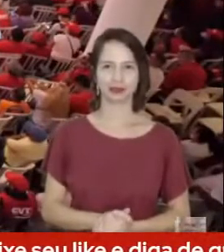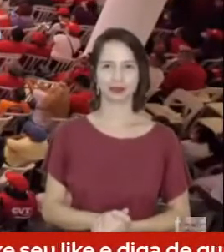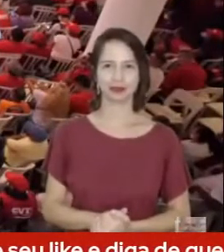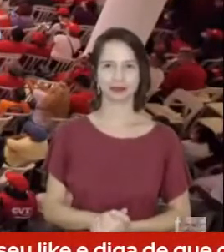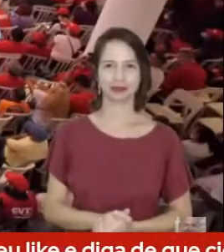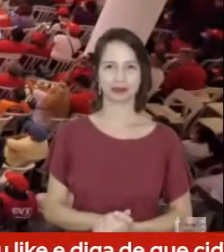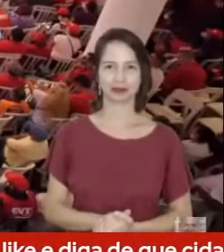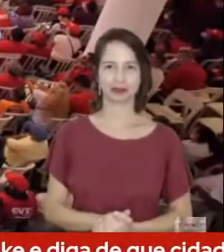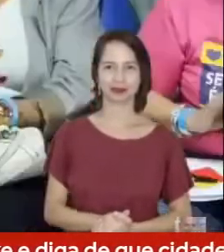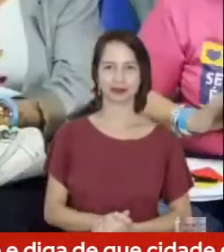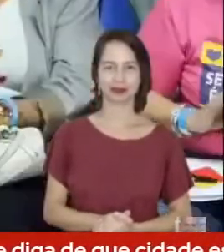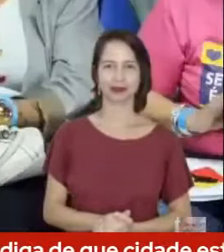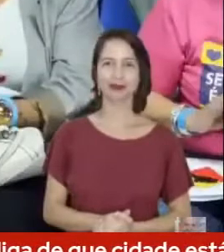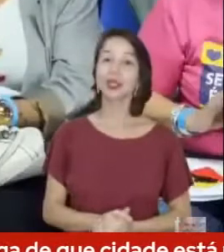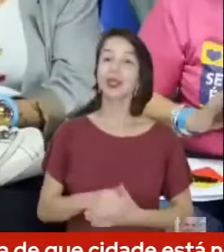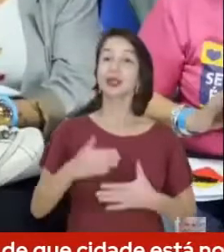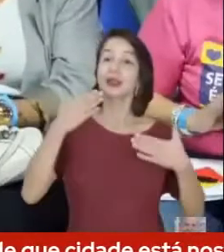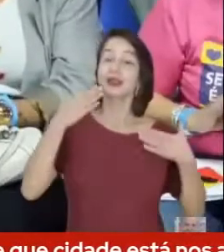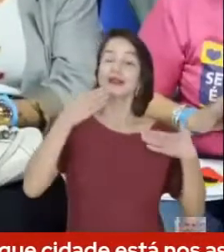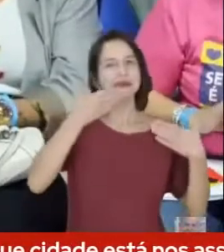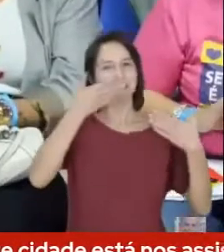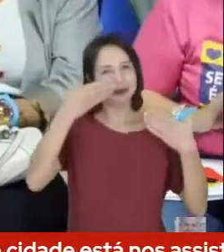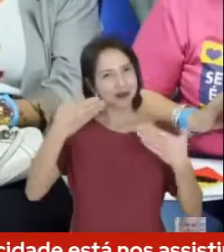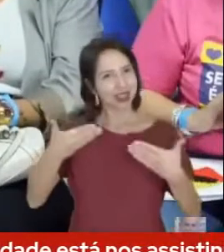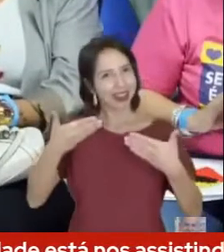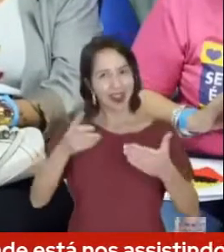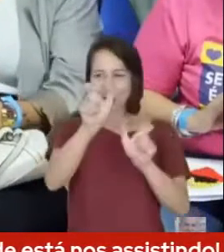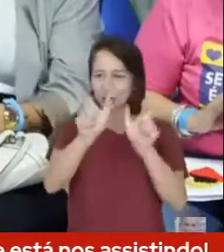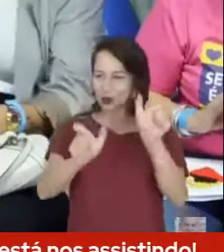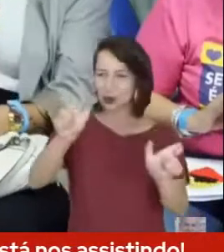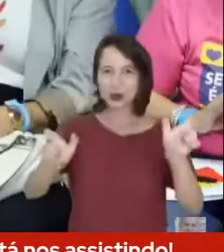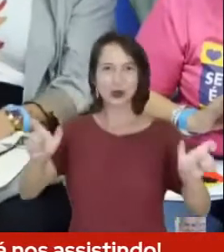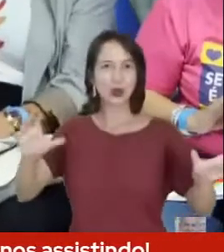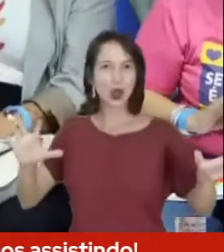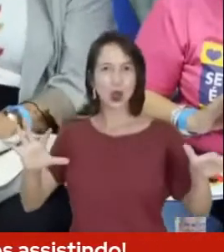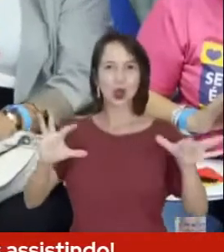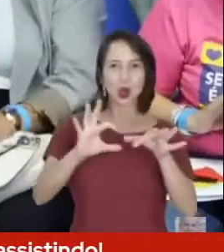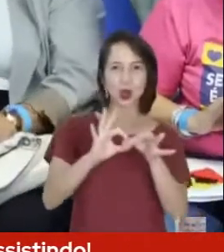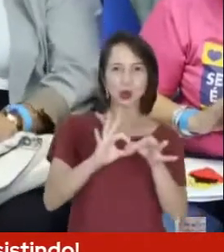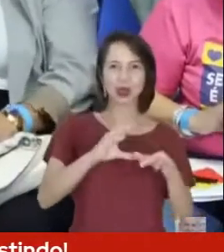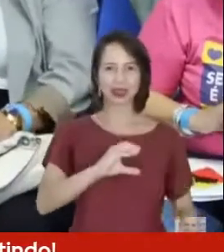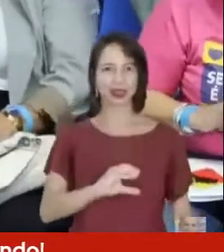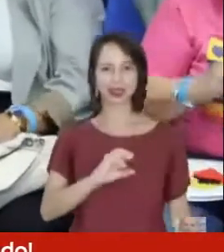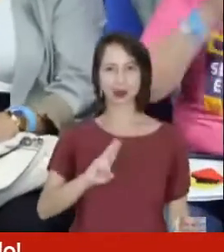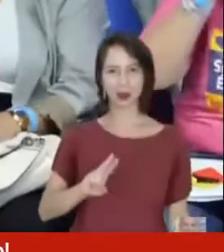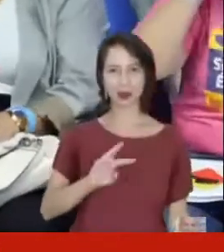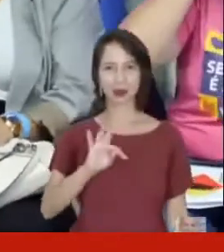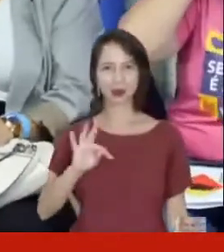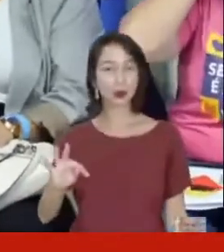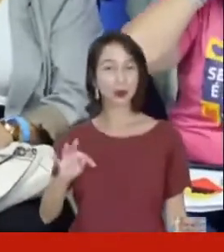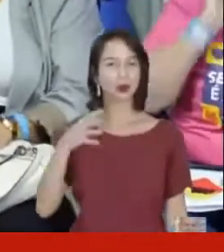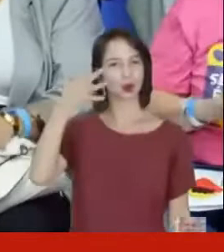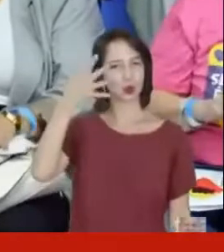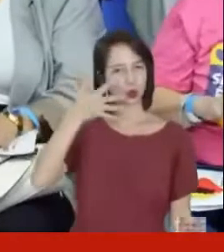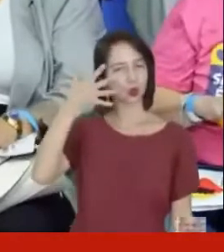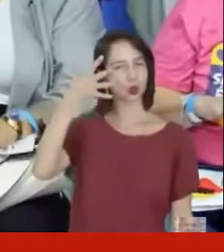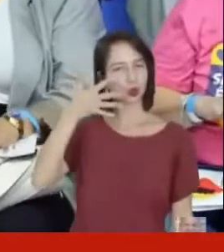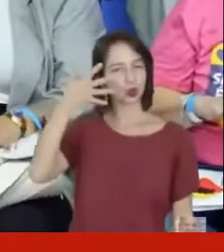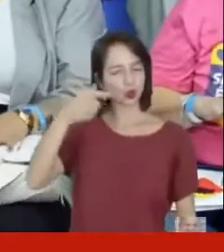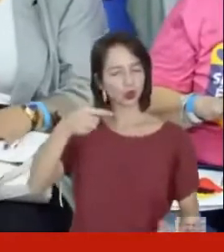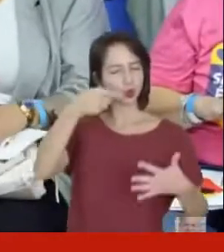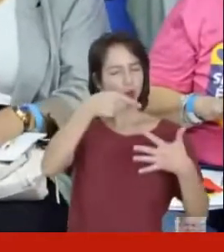Obrigado aos companheiros e companheiras da CUT que apresentaram aqui os seus ramos e suas preocupações